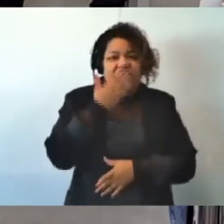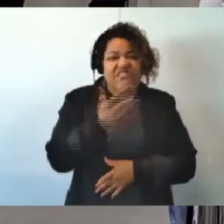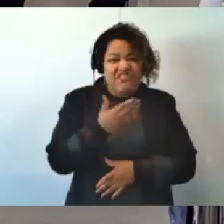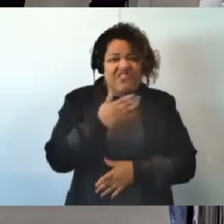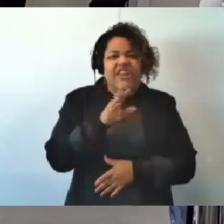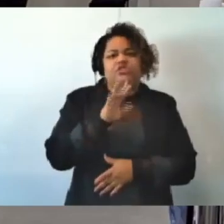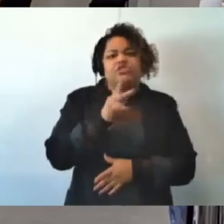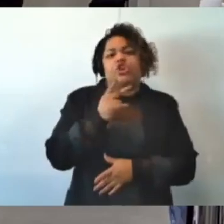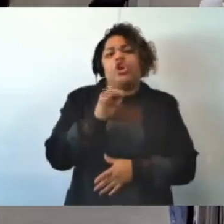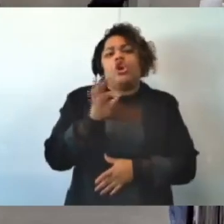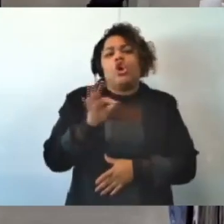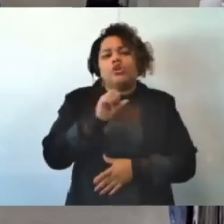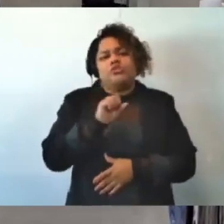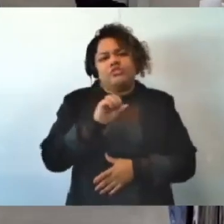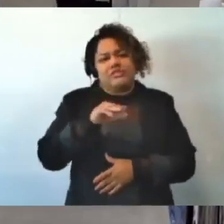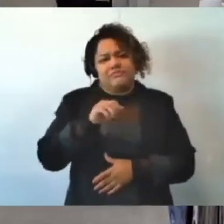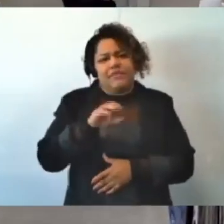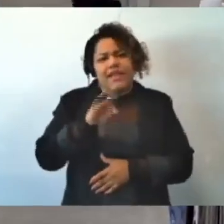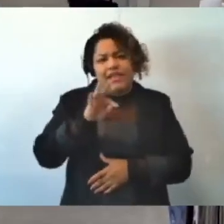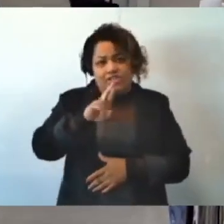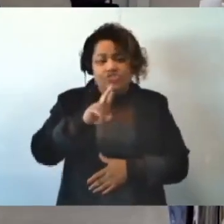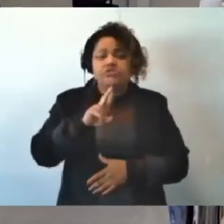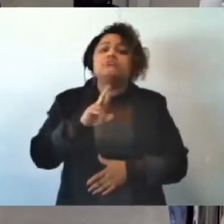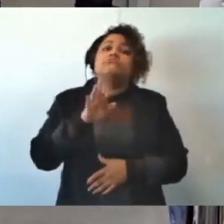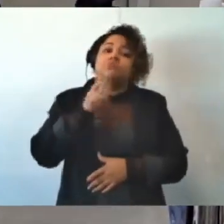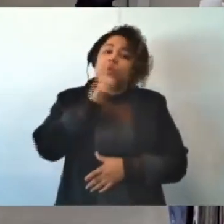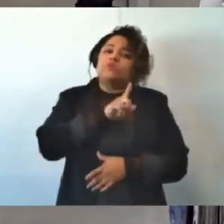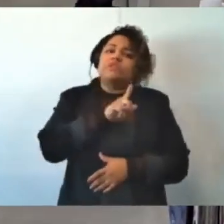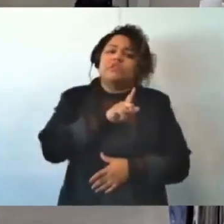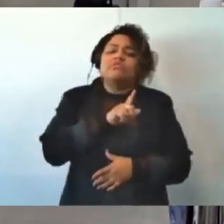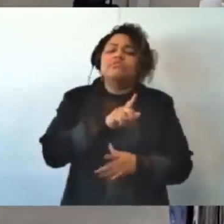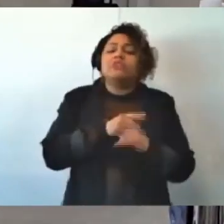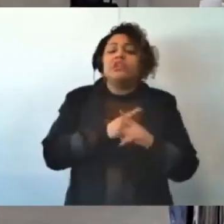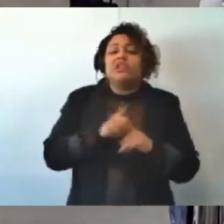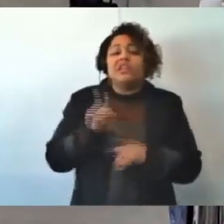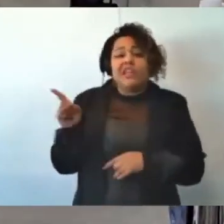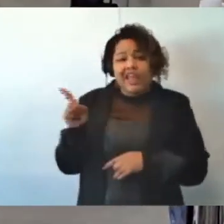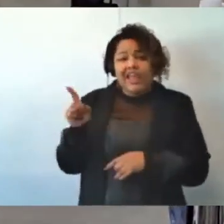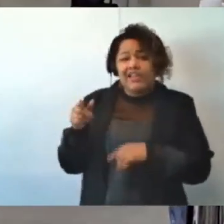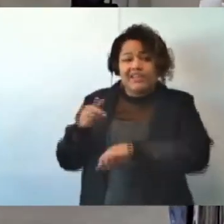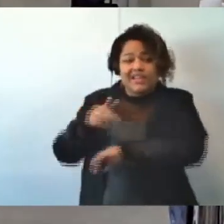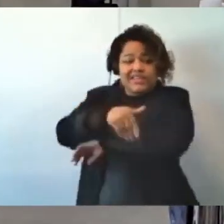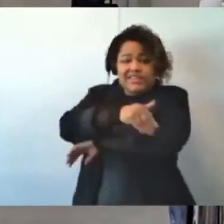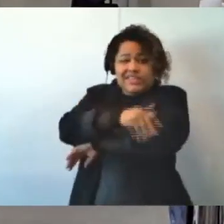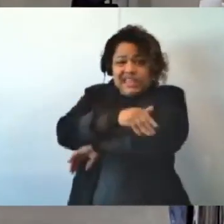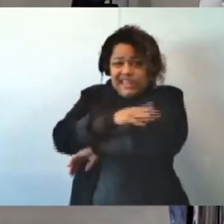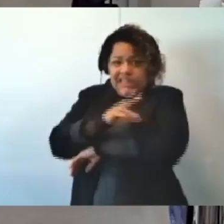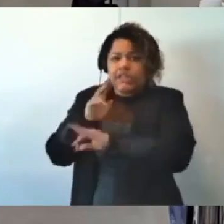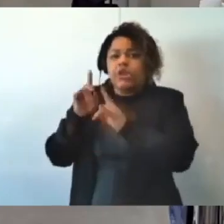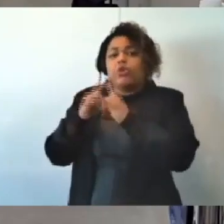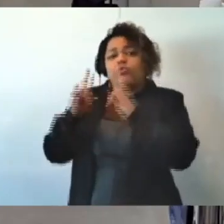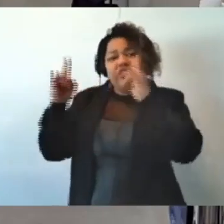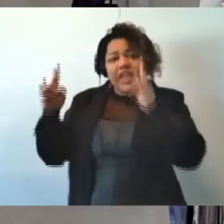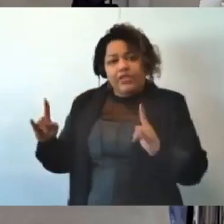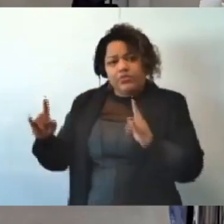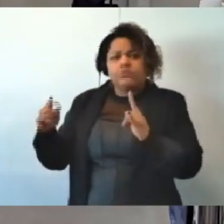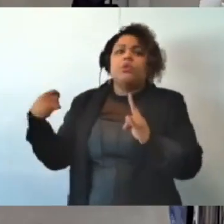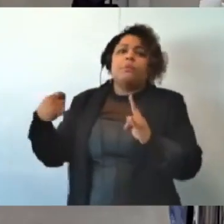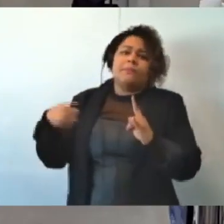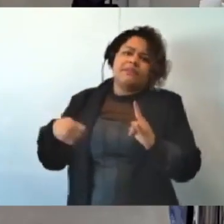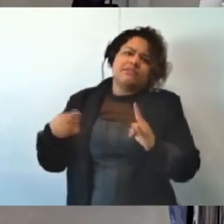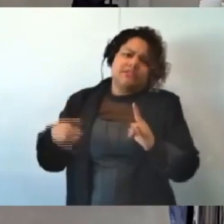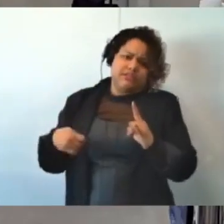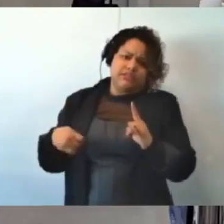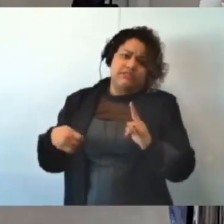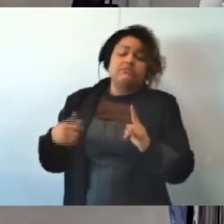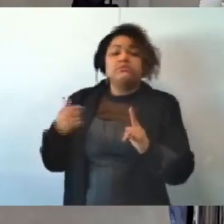ter um sinal para o pedestre, gente. Não tem. Eu paro no meio da rua, todo mundo fica buzinando, se eu estou de carro,